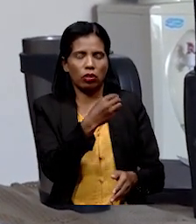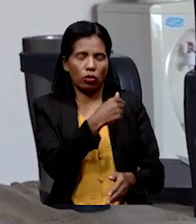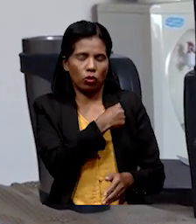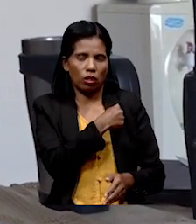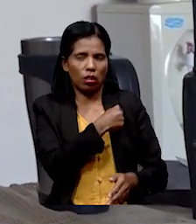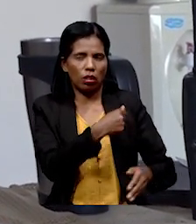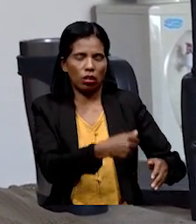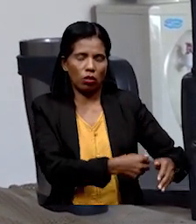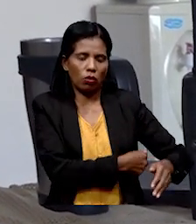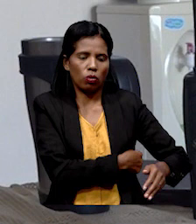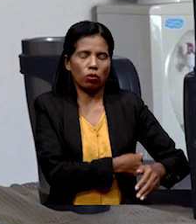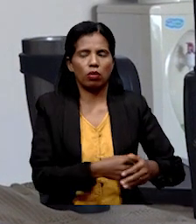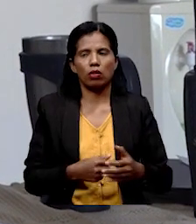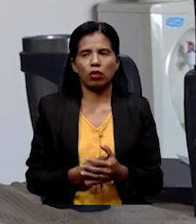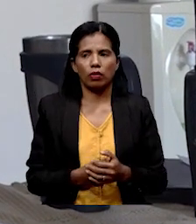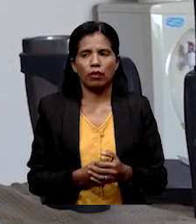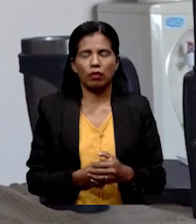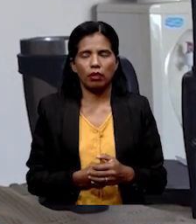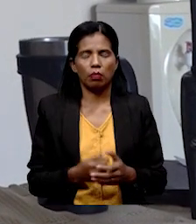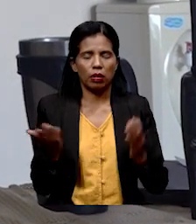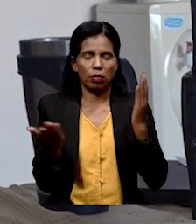ou IDNE, mas nem pai dele.